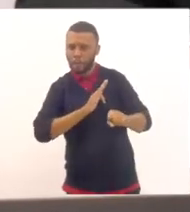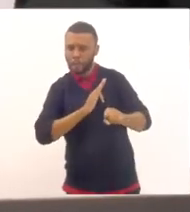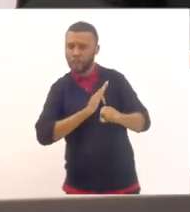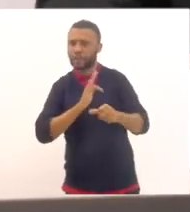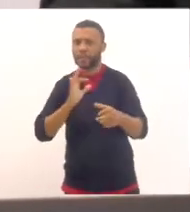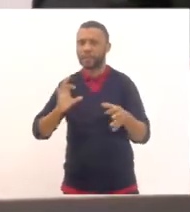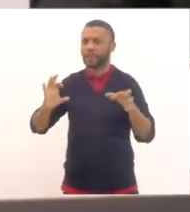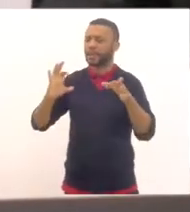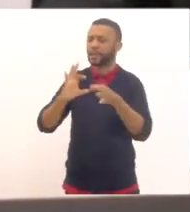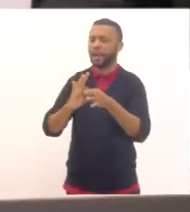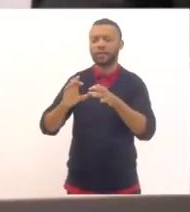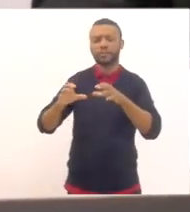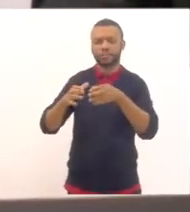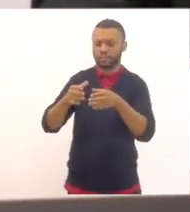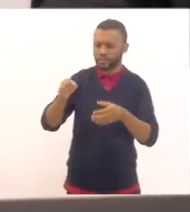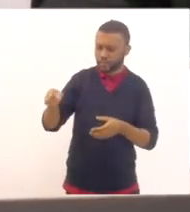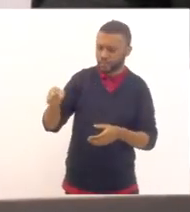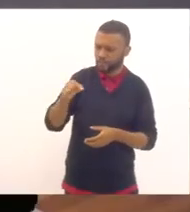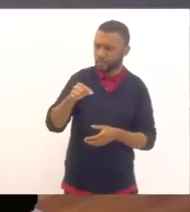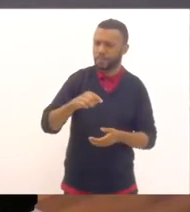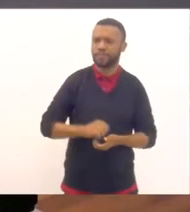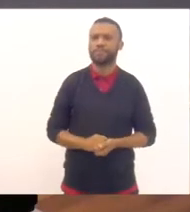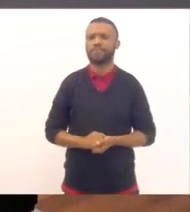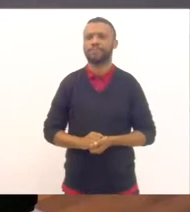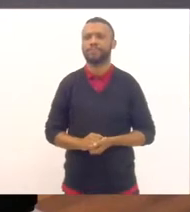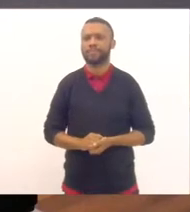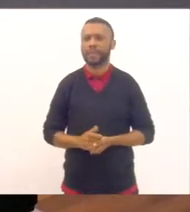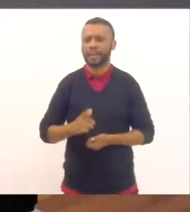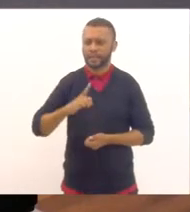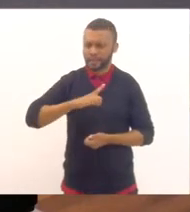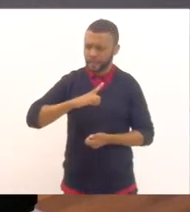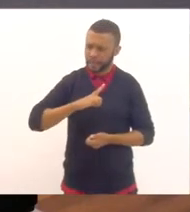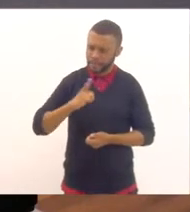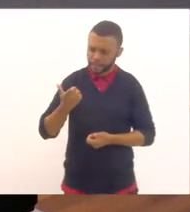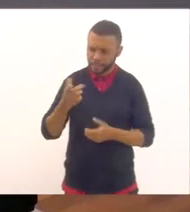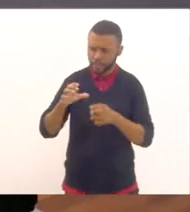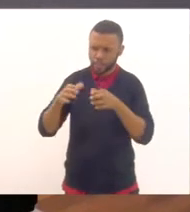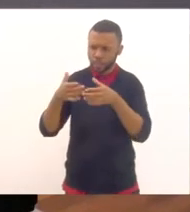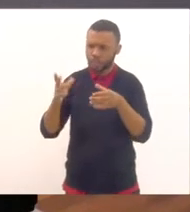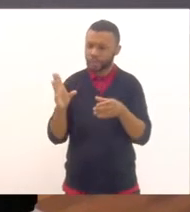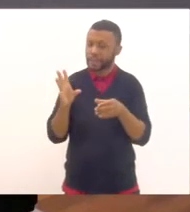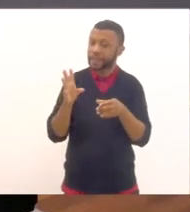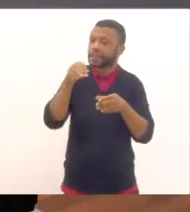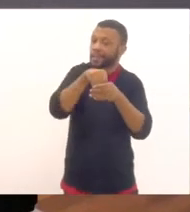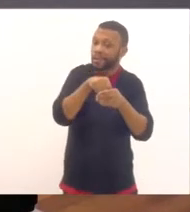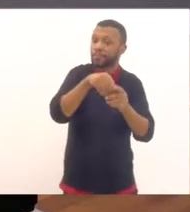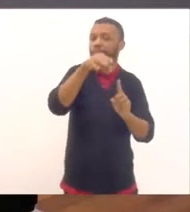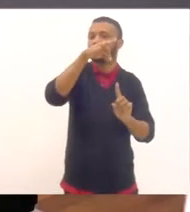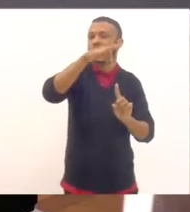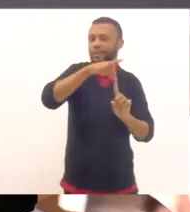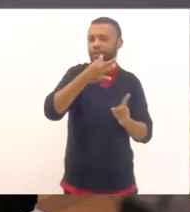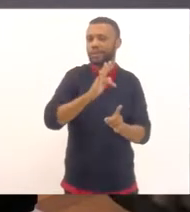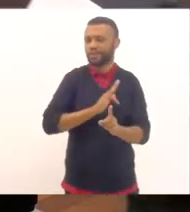grupamento Ferroviário existe o